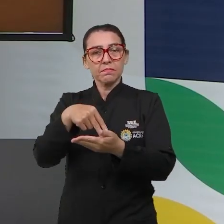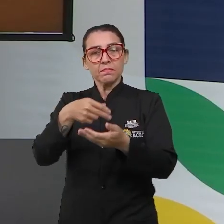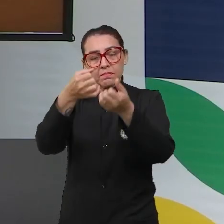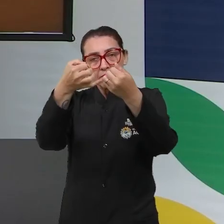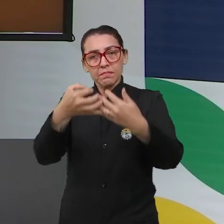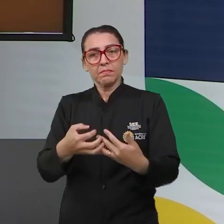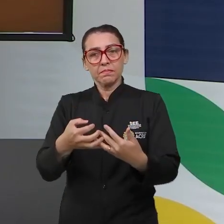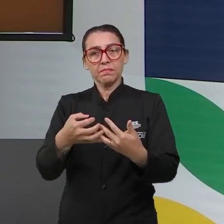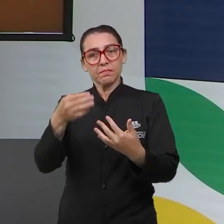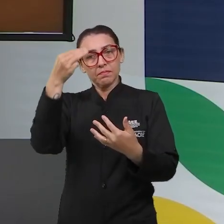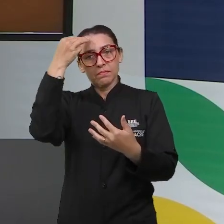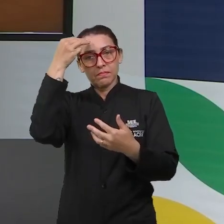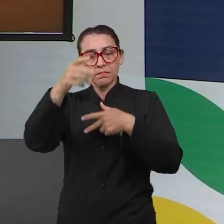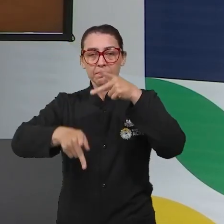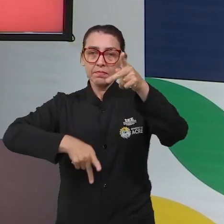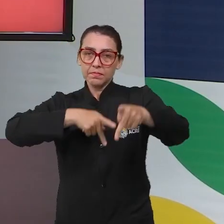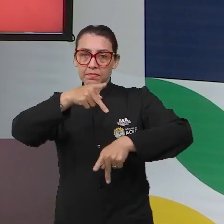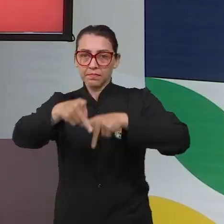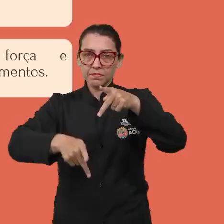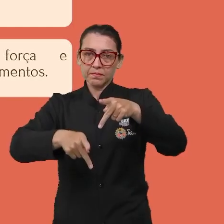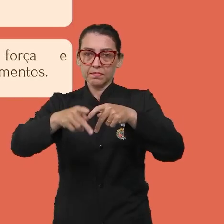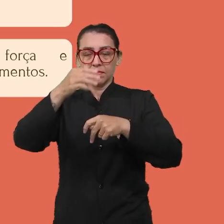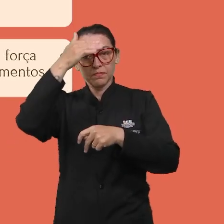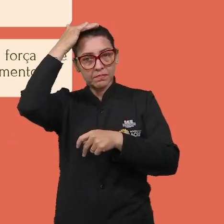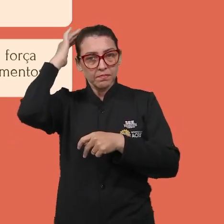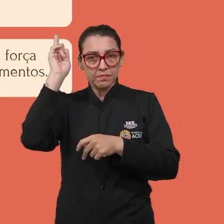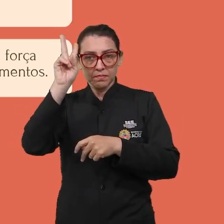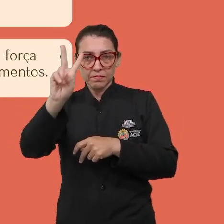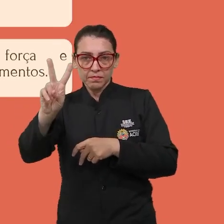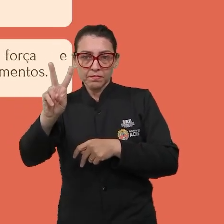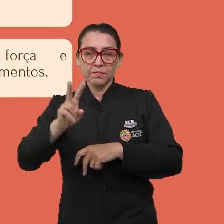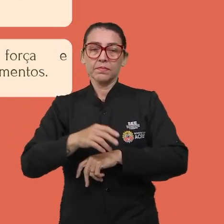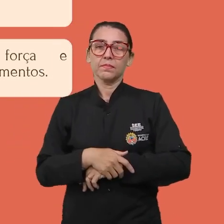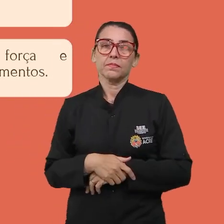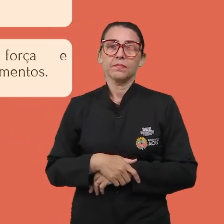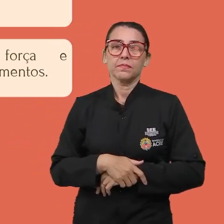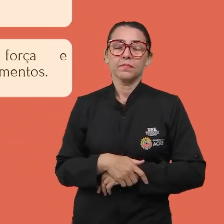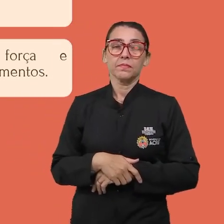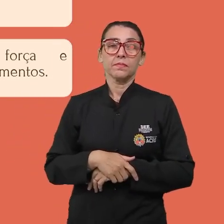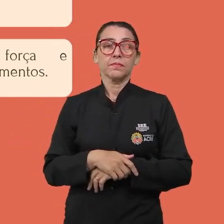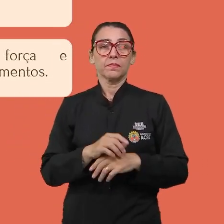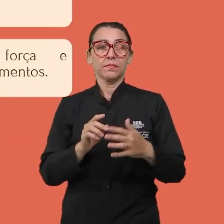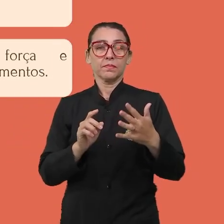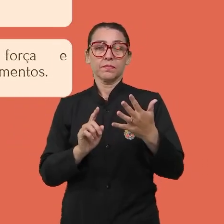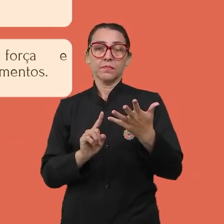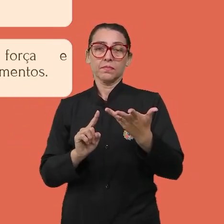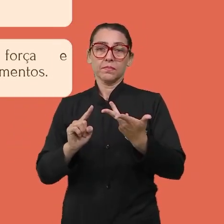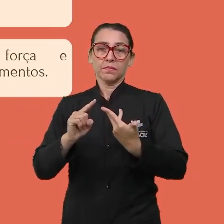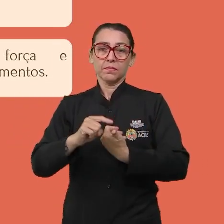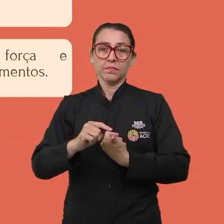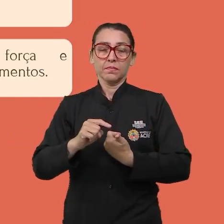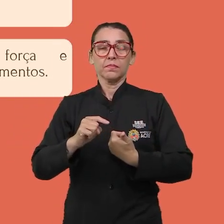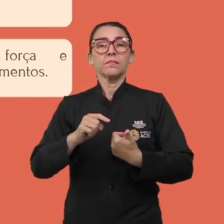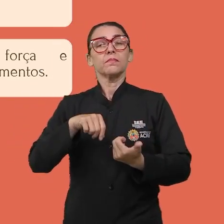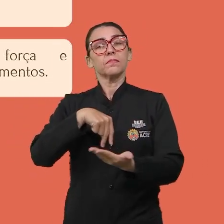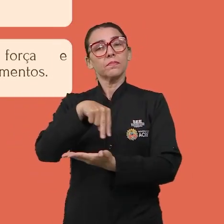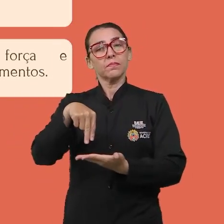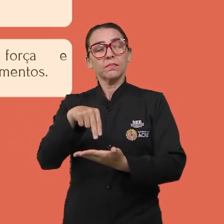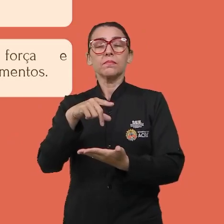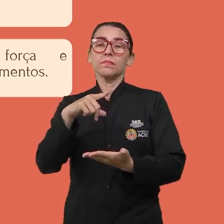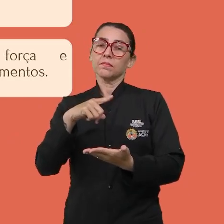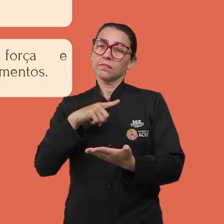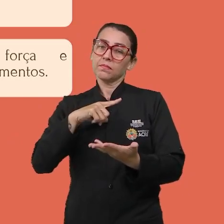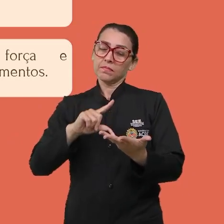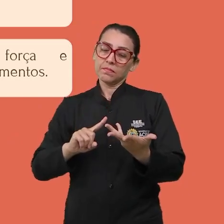memória de um povo. Seguindo, vamos conhecer os elementos da dança. Nós já tivemos nas aulas passadas